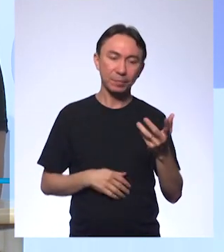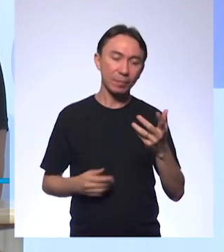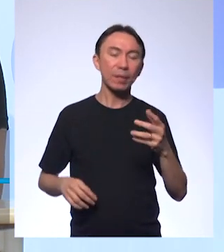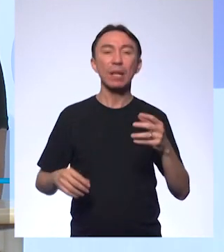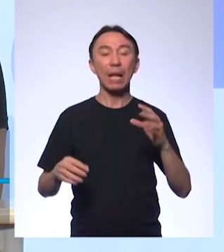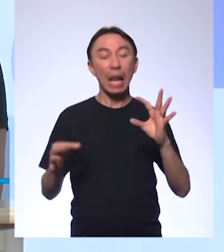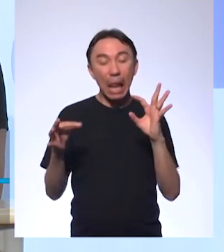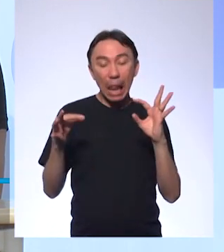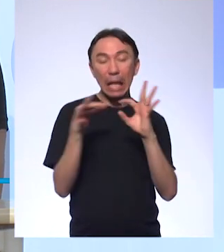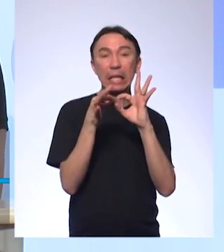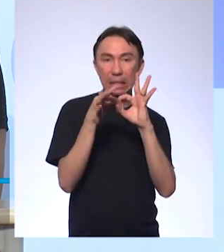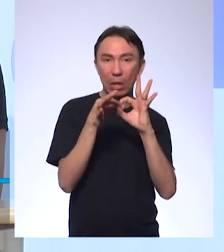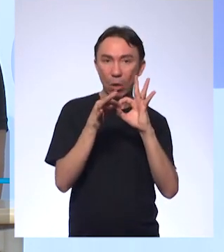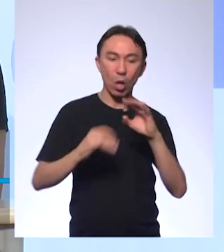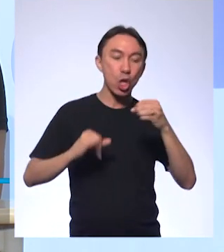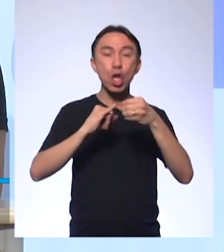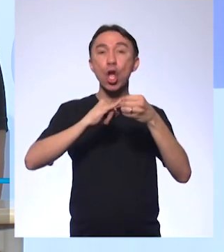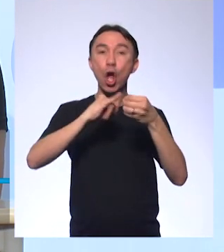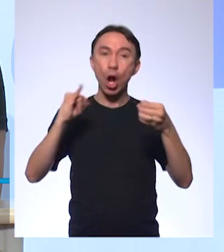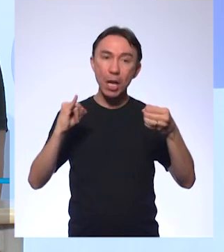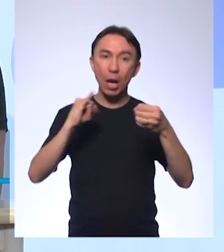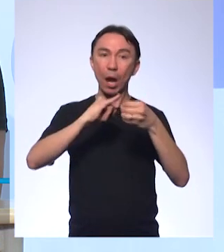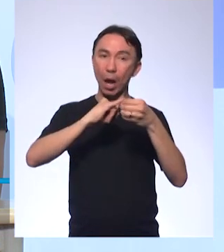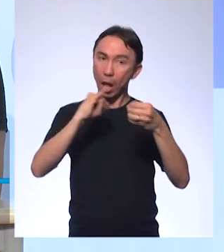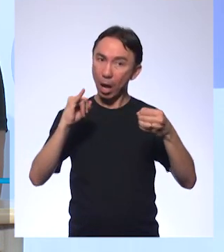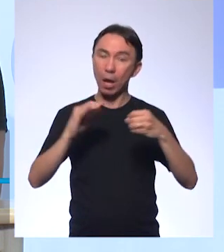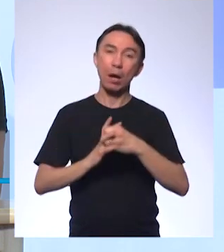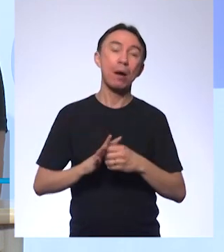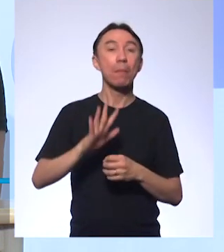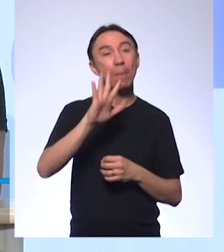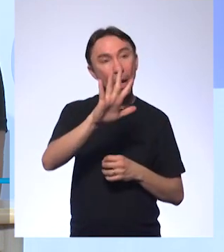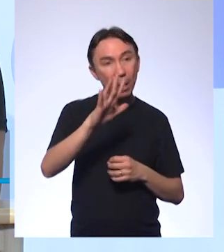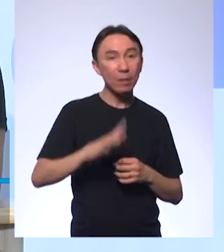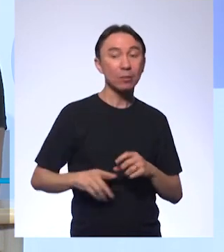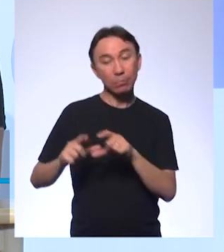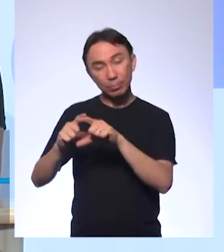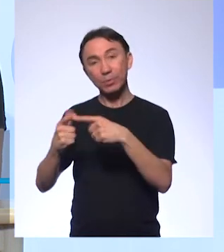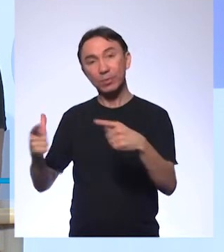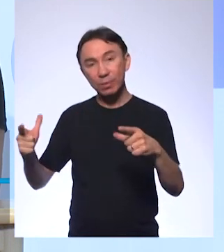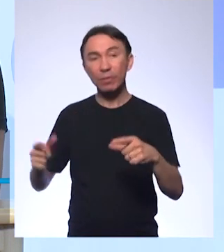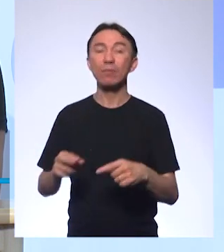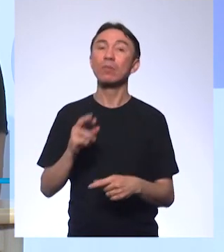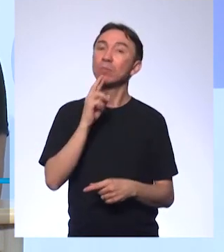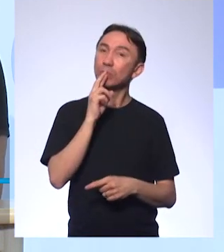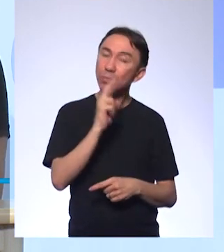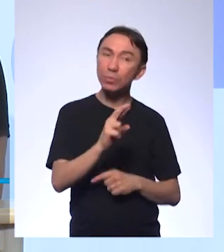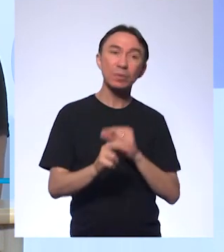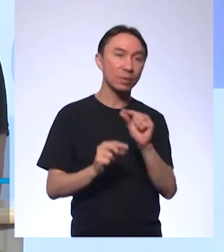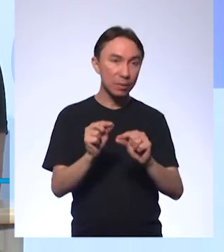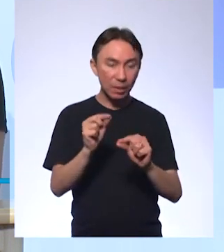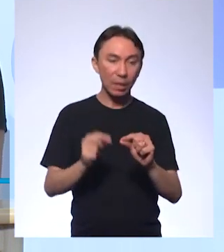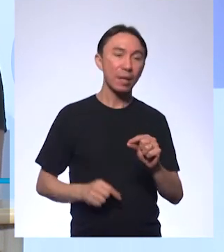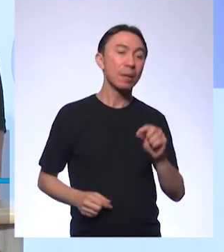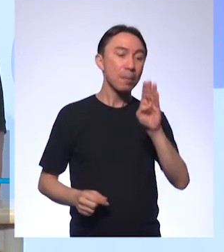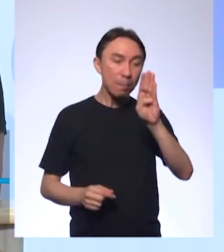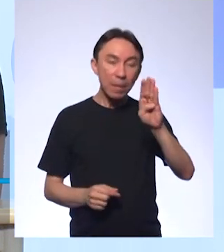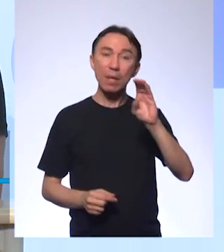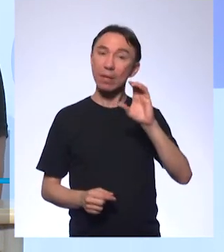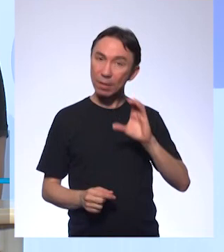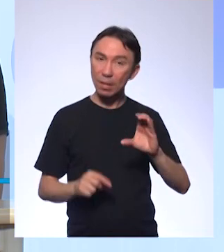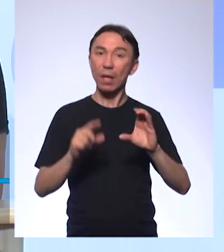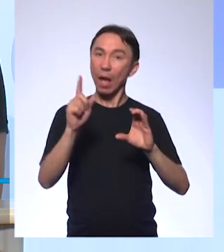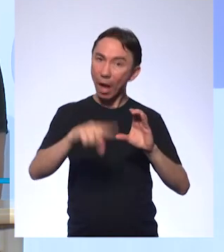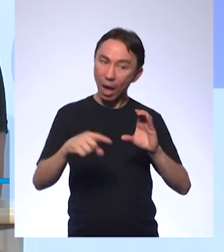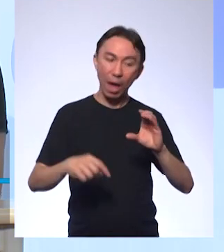iônica. Mas a maioria respondeu todas as ligações, né, dizendo que A é ligação iônica e B e C covalente,